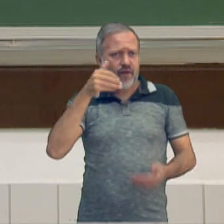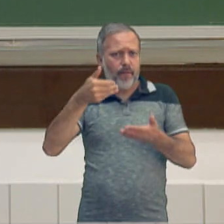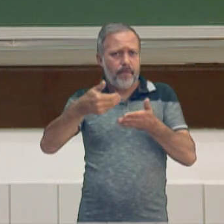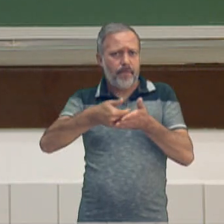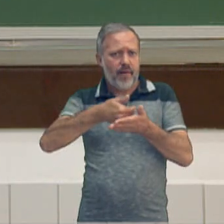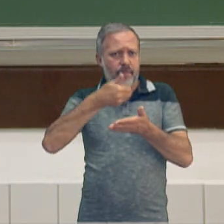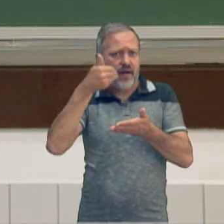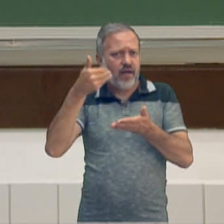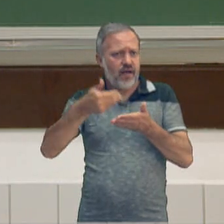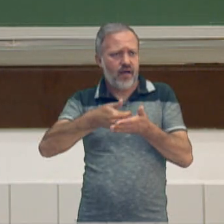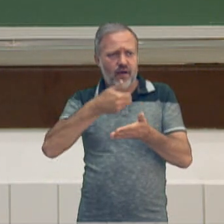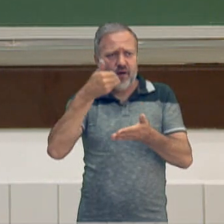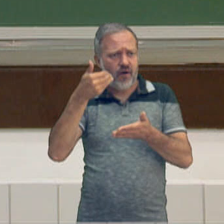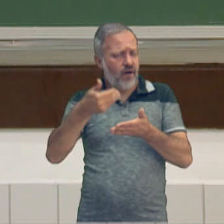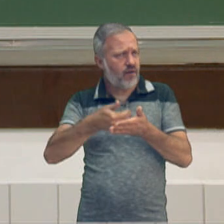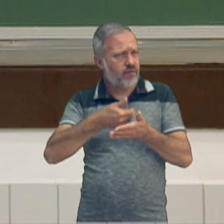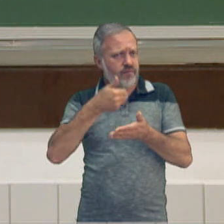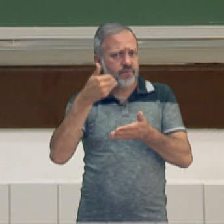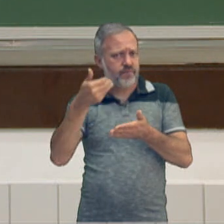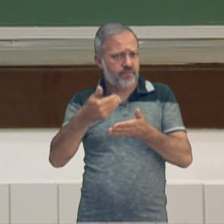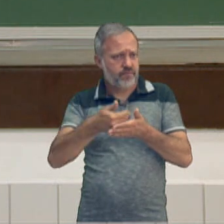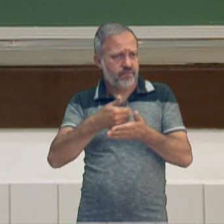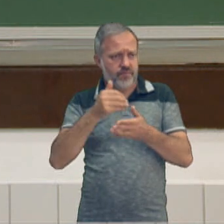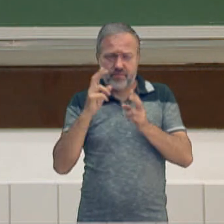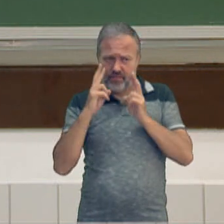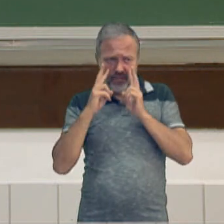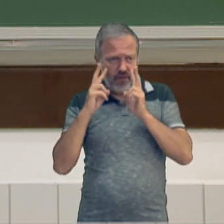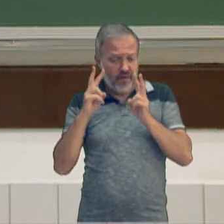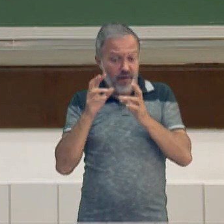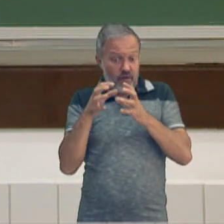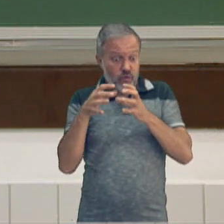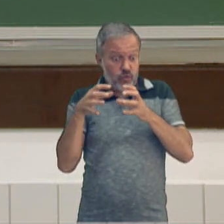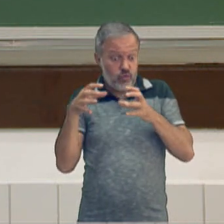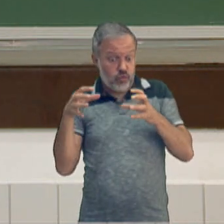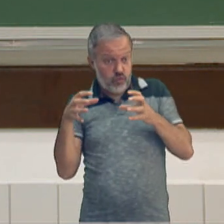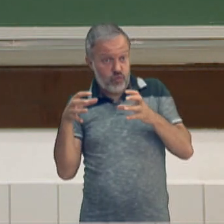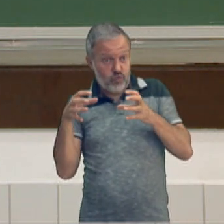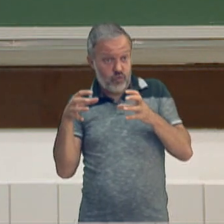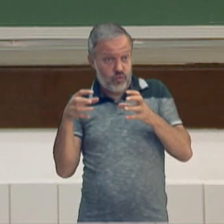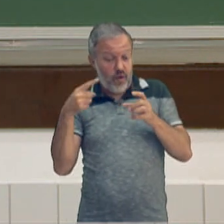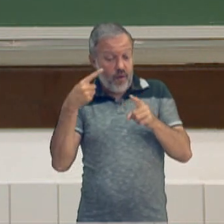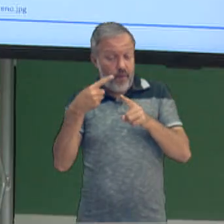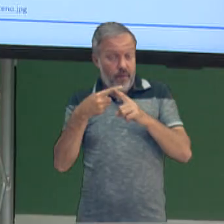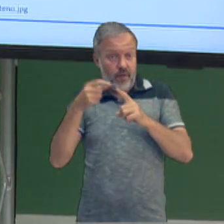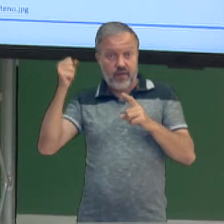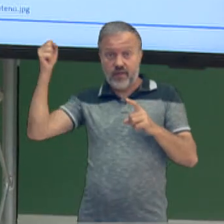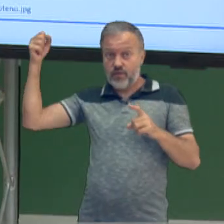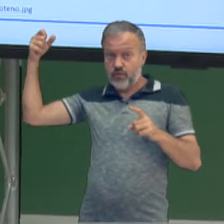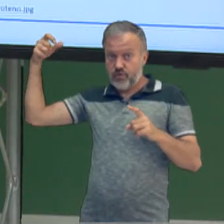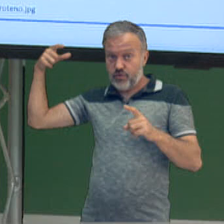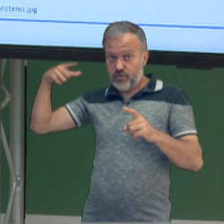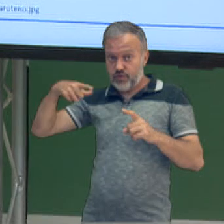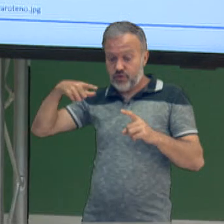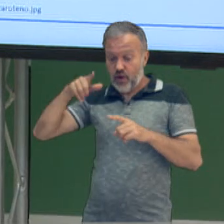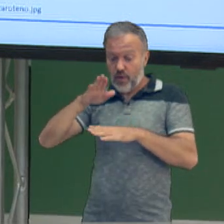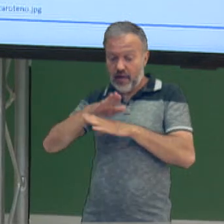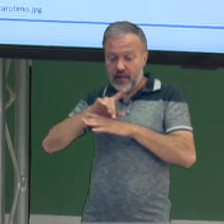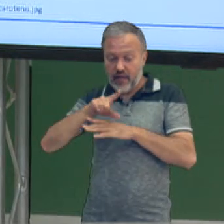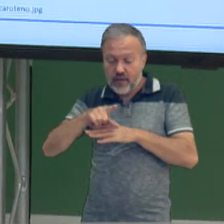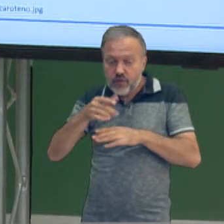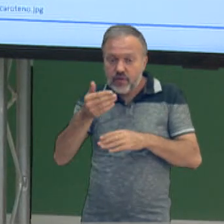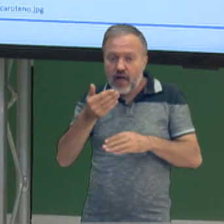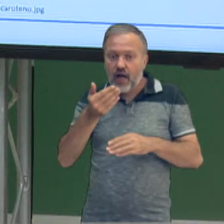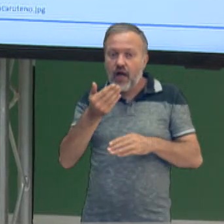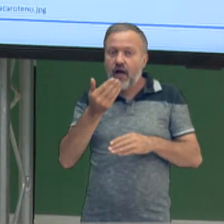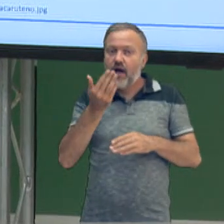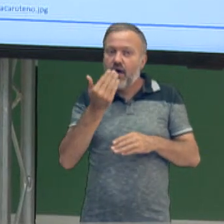eles têm essa facilidade, então, de ampliar a eficiência da fotossíntese, porque tem pigmentos que ajudam, então, a ampliar a